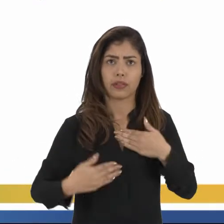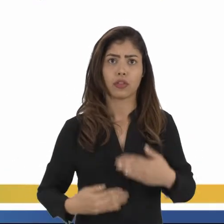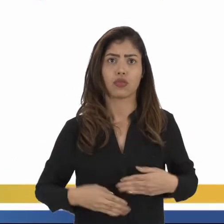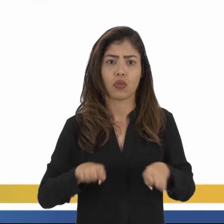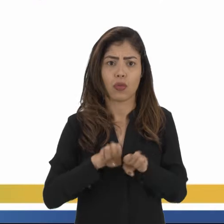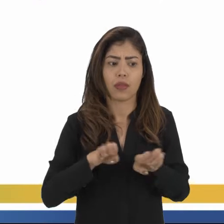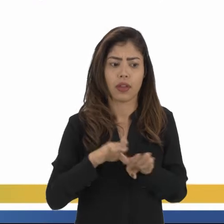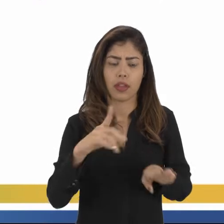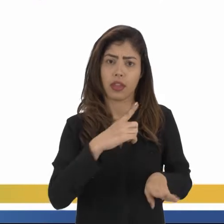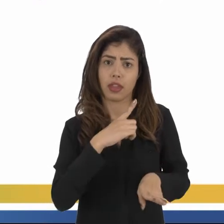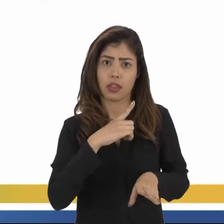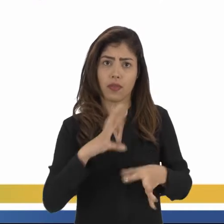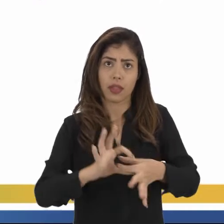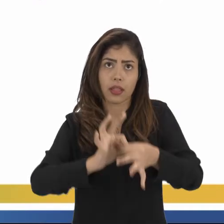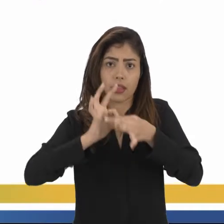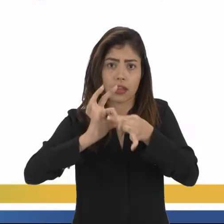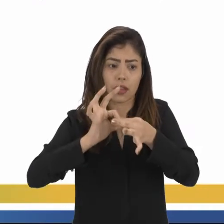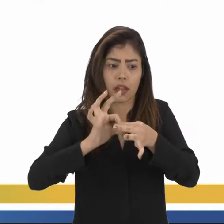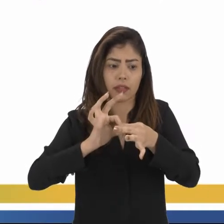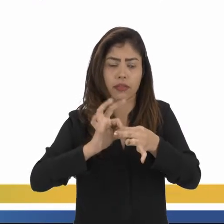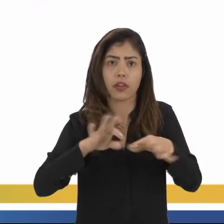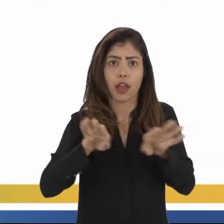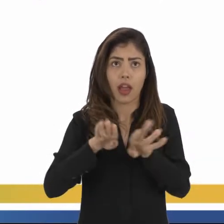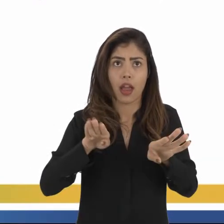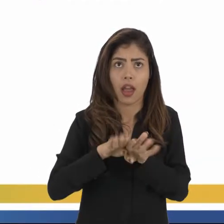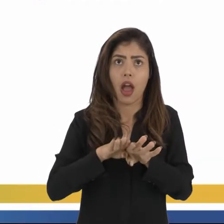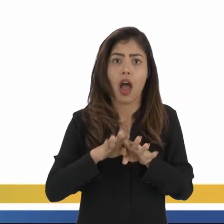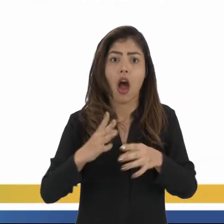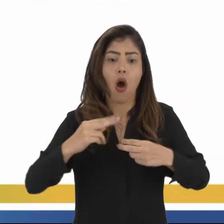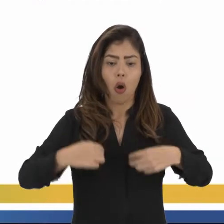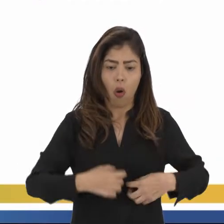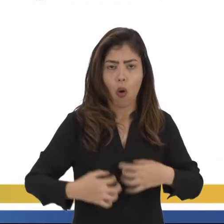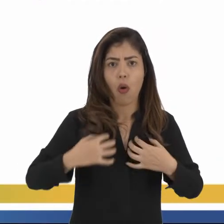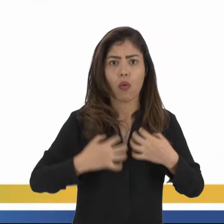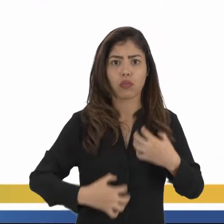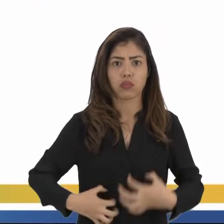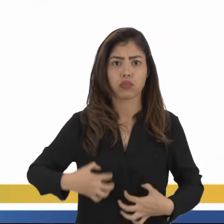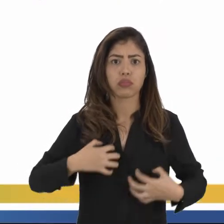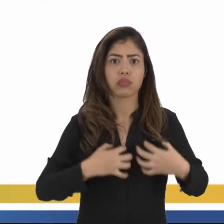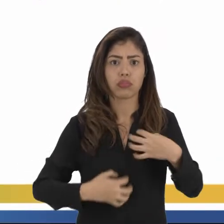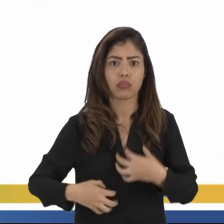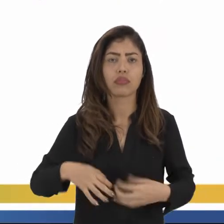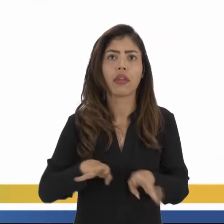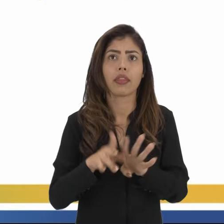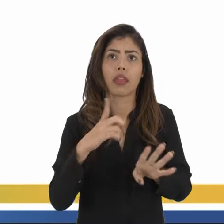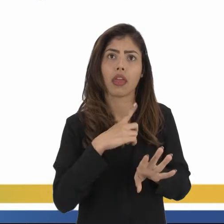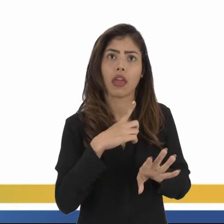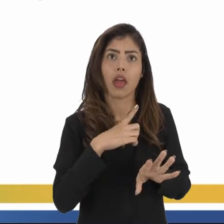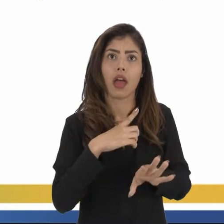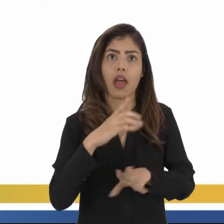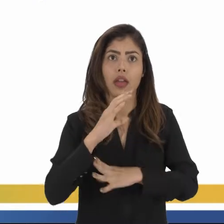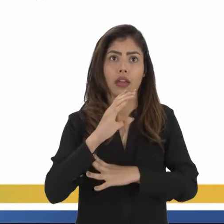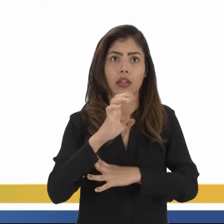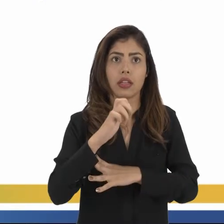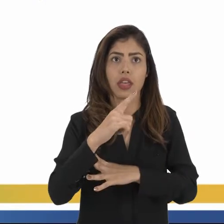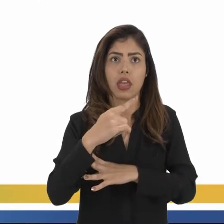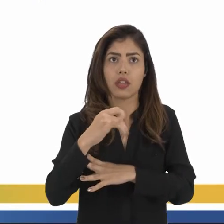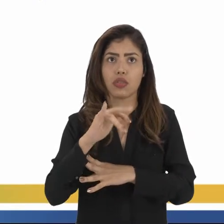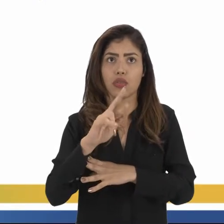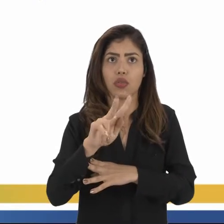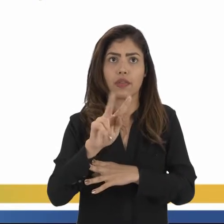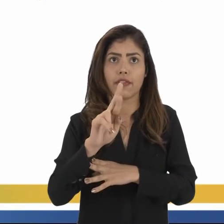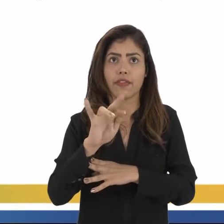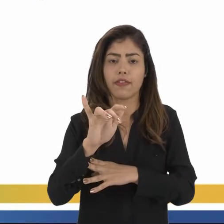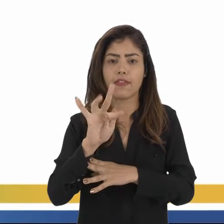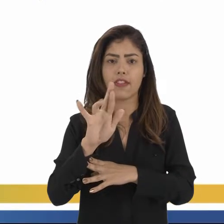eles estão ligados aos nossos órgãos. Ou seja, o nosso esôfago, por